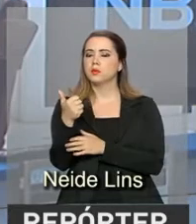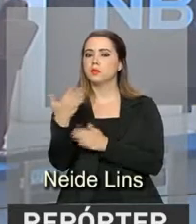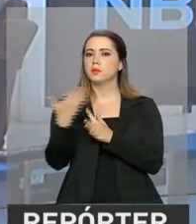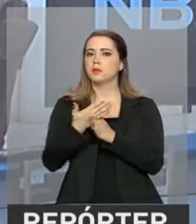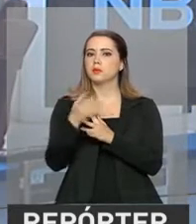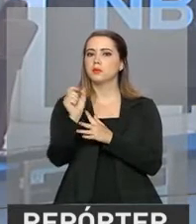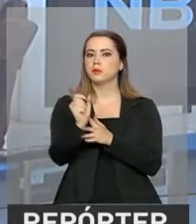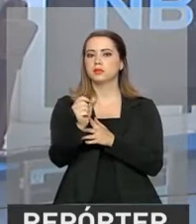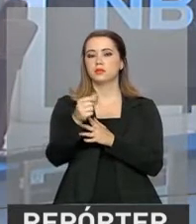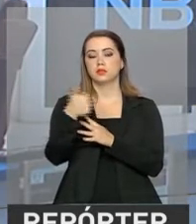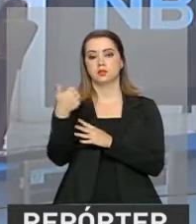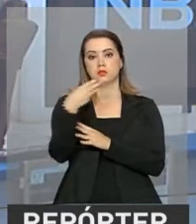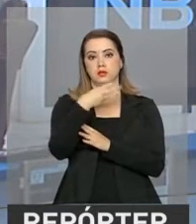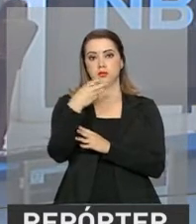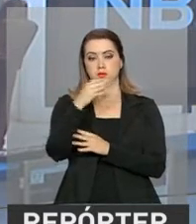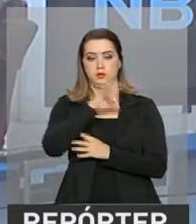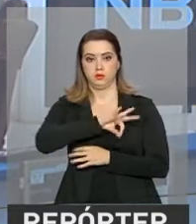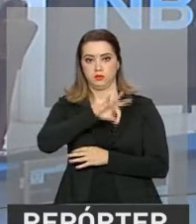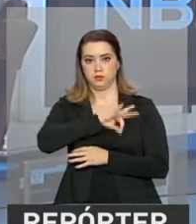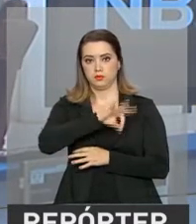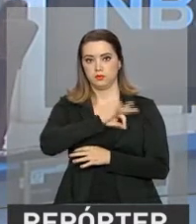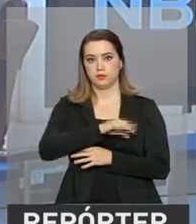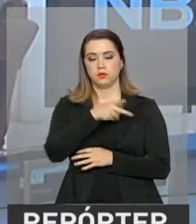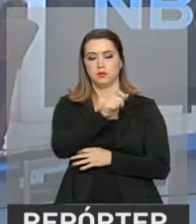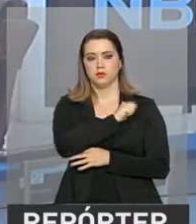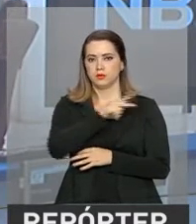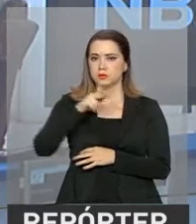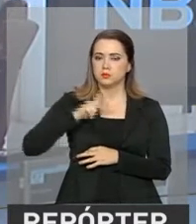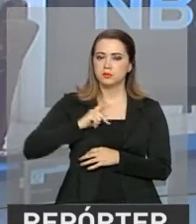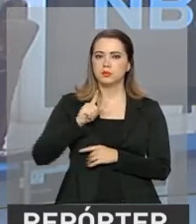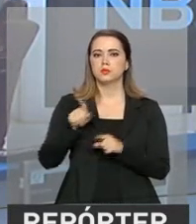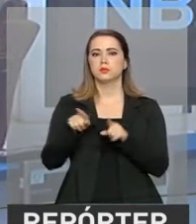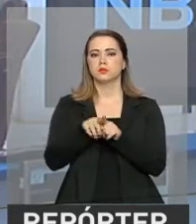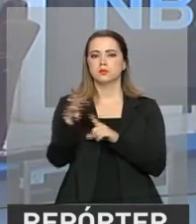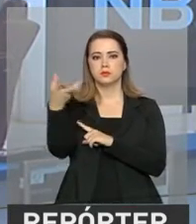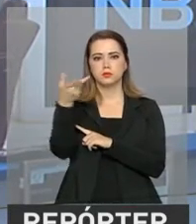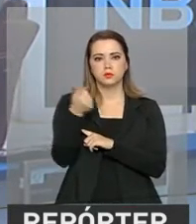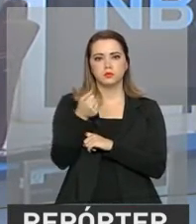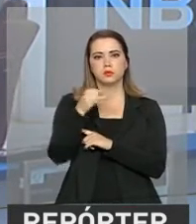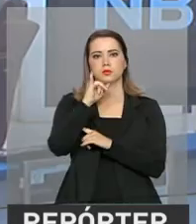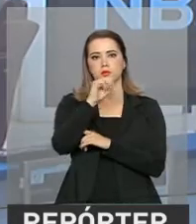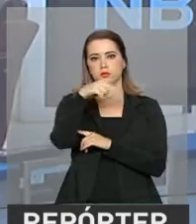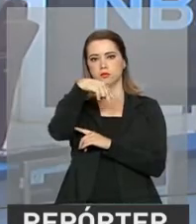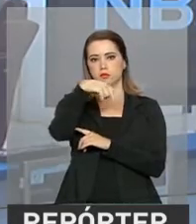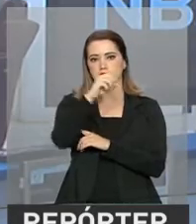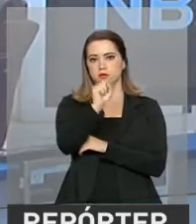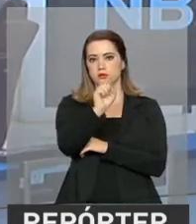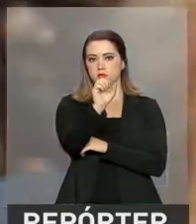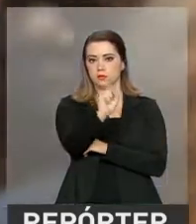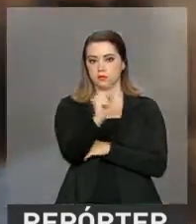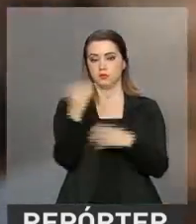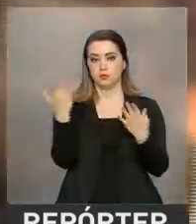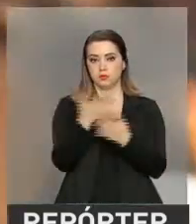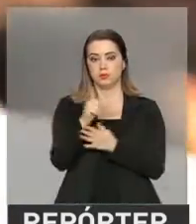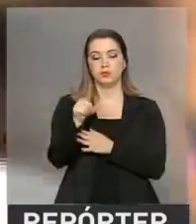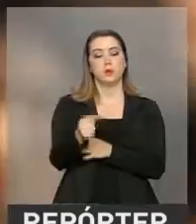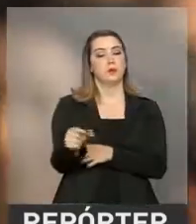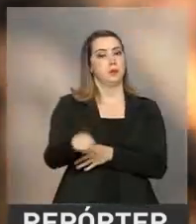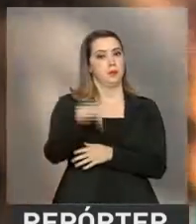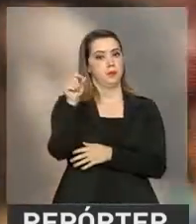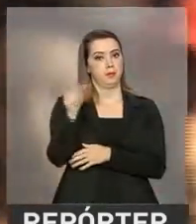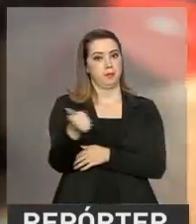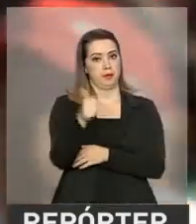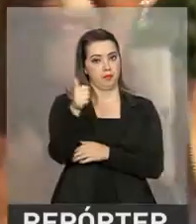do 13º salário para aposentados e pensionistas do inss a prioridade será para